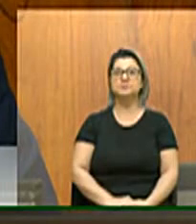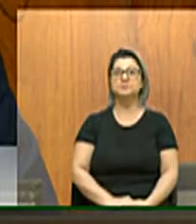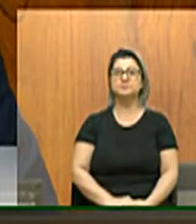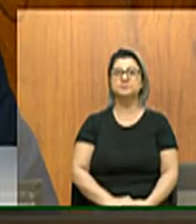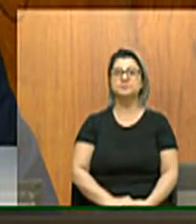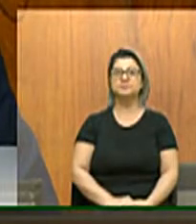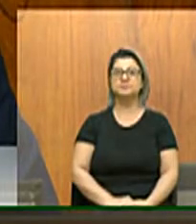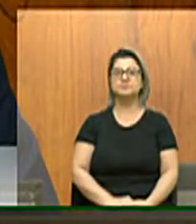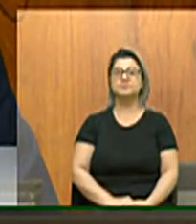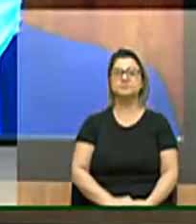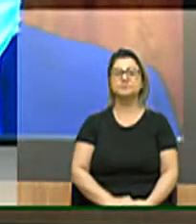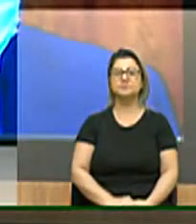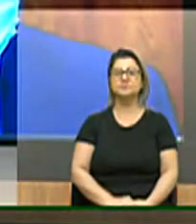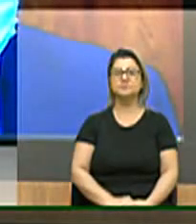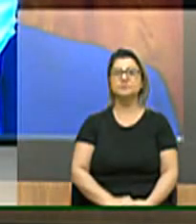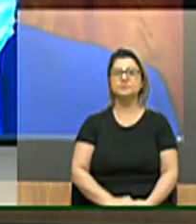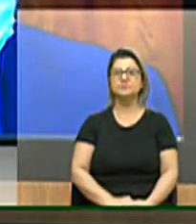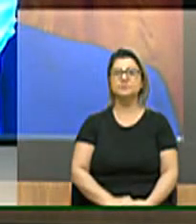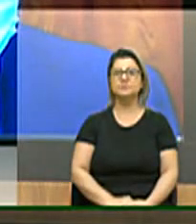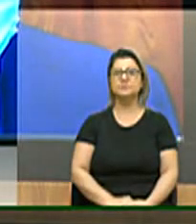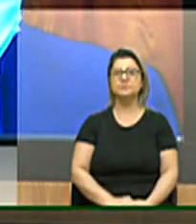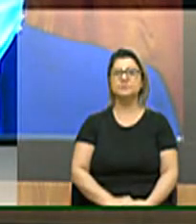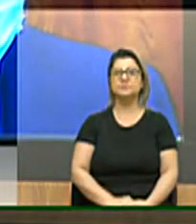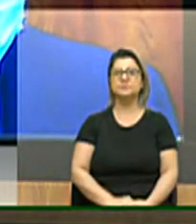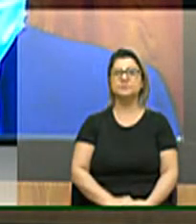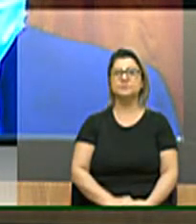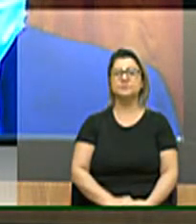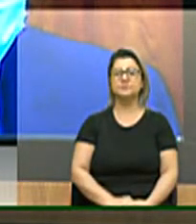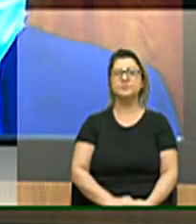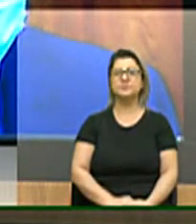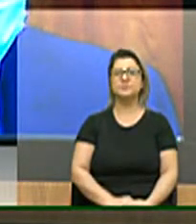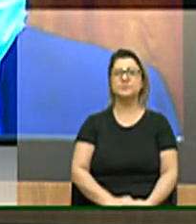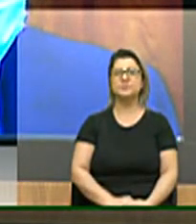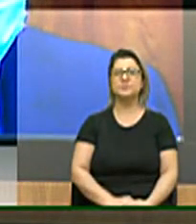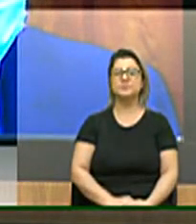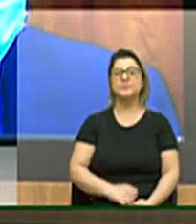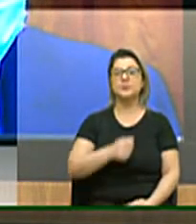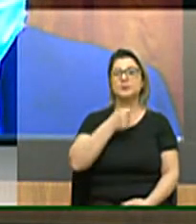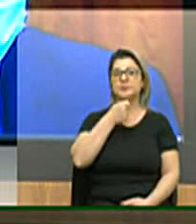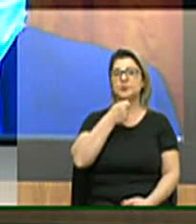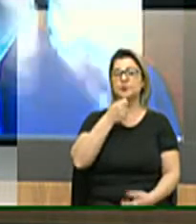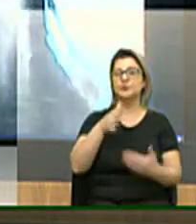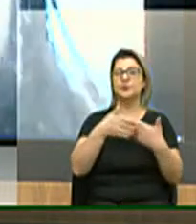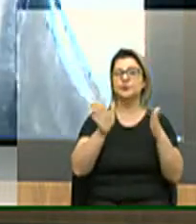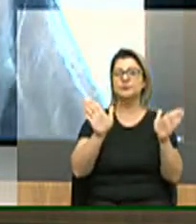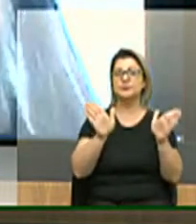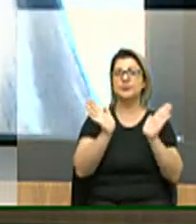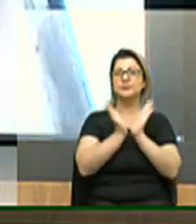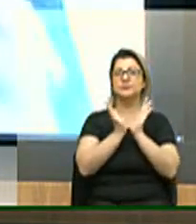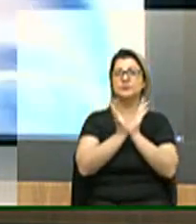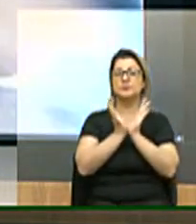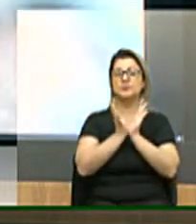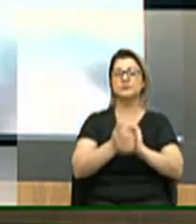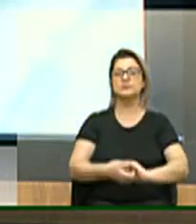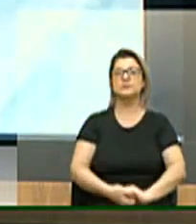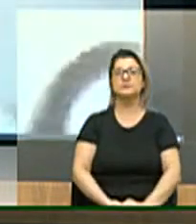Está com o olho na... E outra coisa. Na barragem está com a loja da... Temos microfones abertos, colegas.